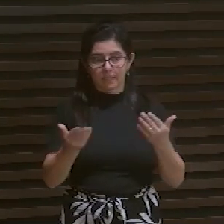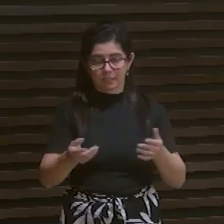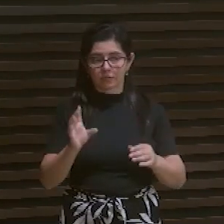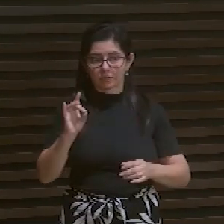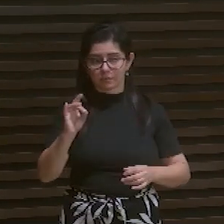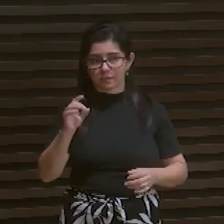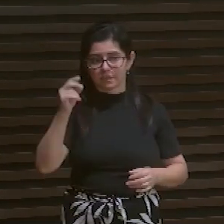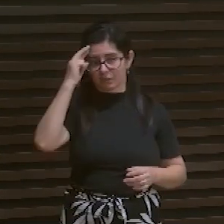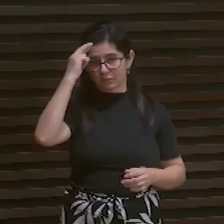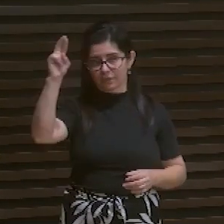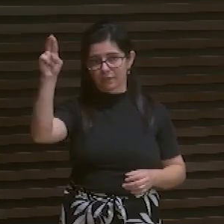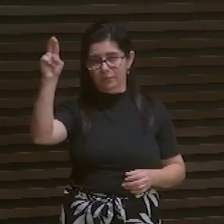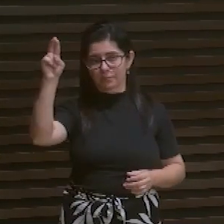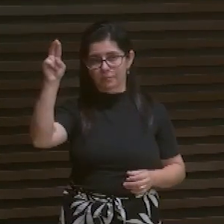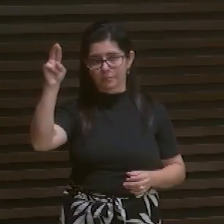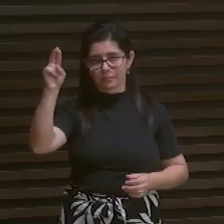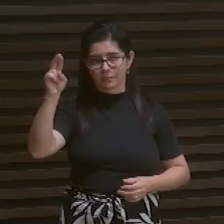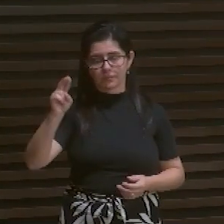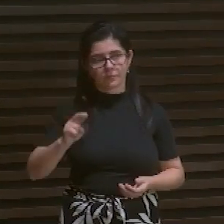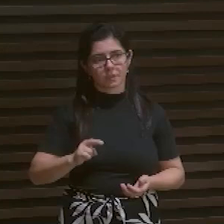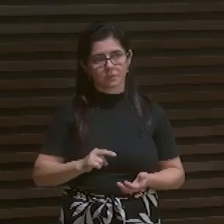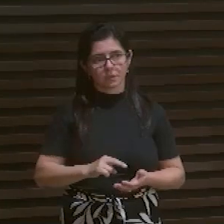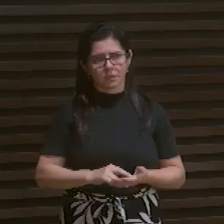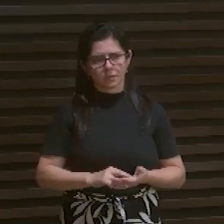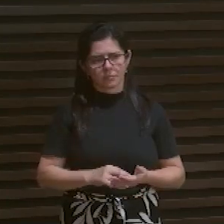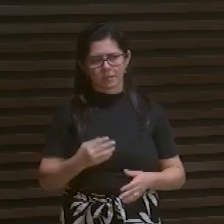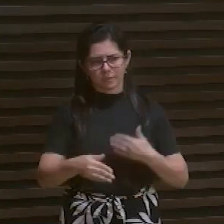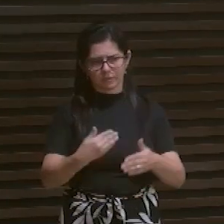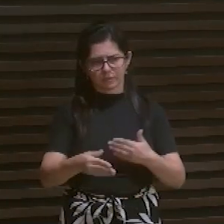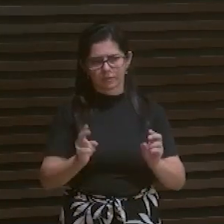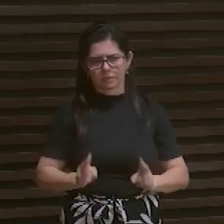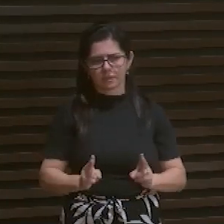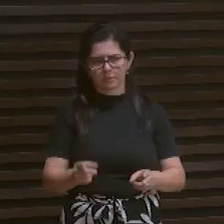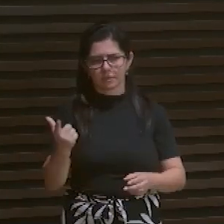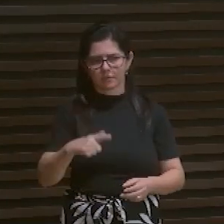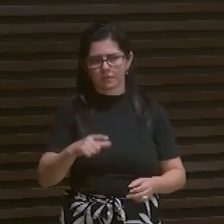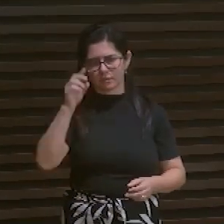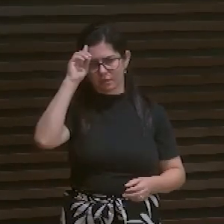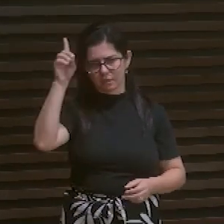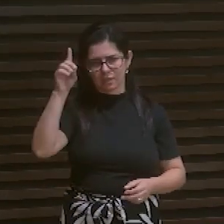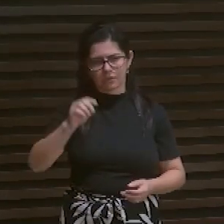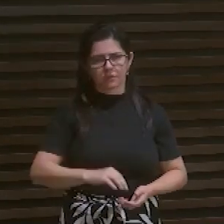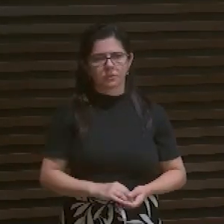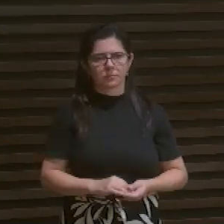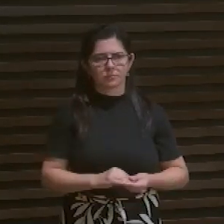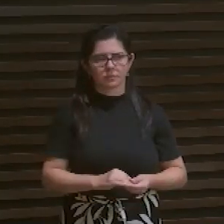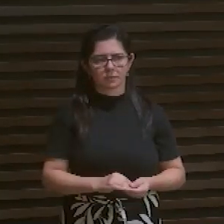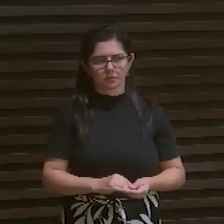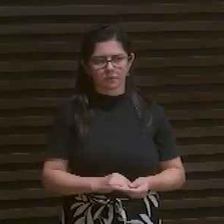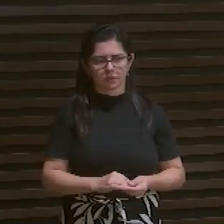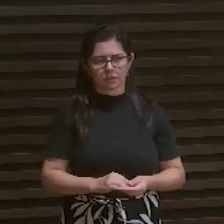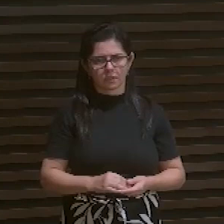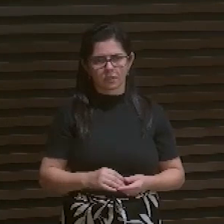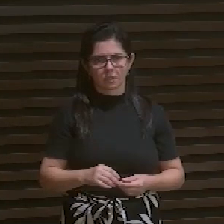outros regam, porém o crescimento sempre vem de Deus. Marcos 16, 18. Pode alguém regar se ninguém